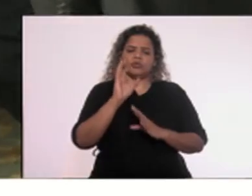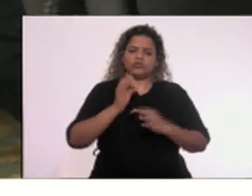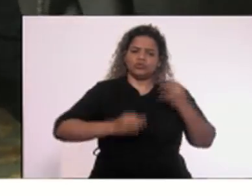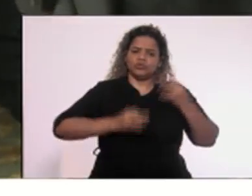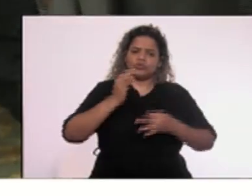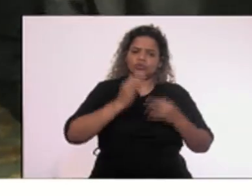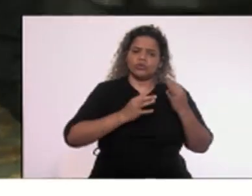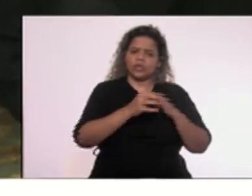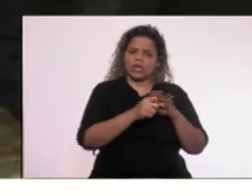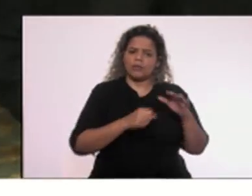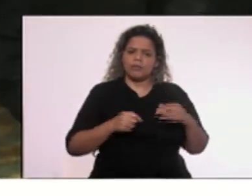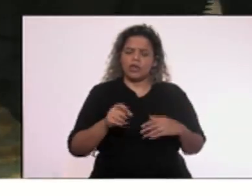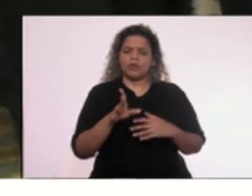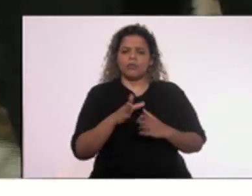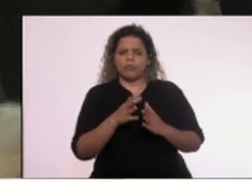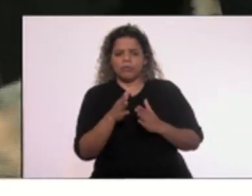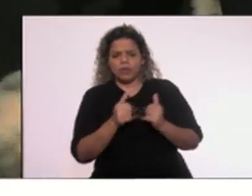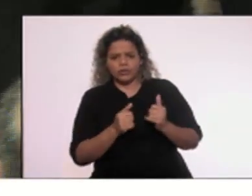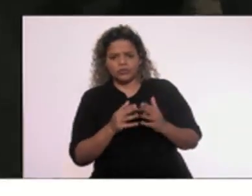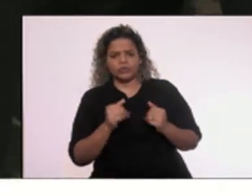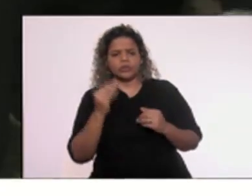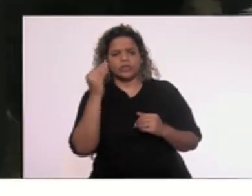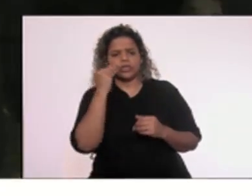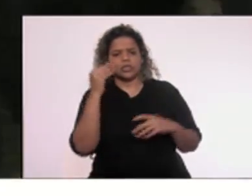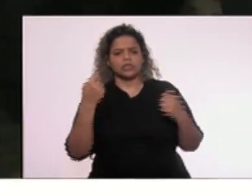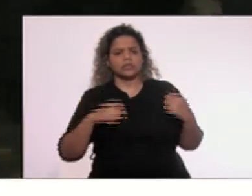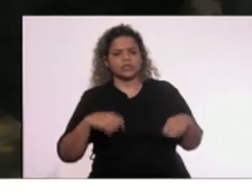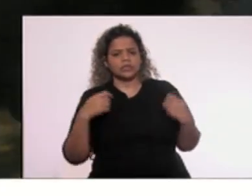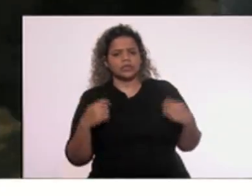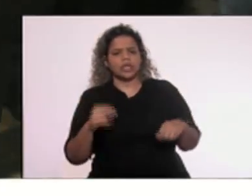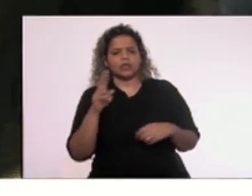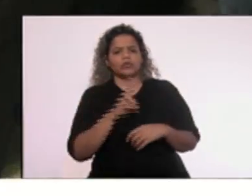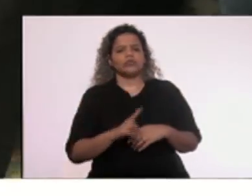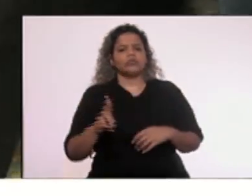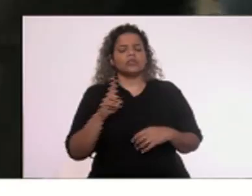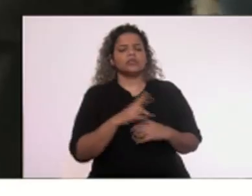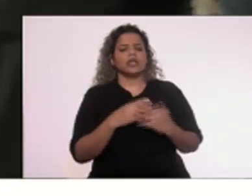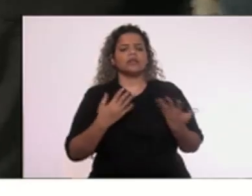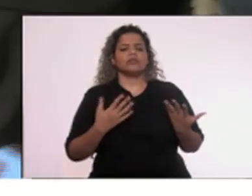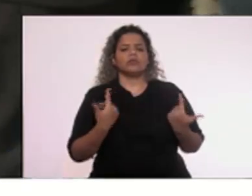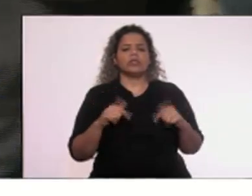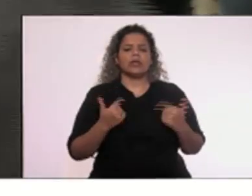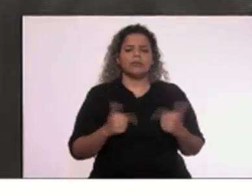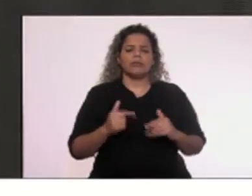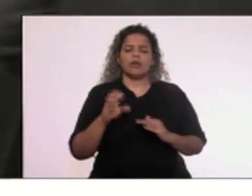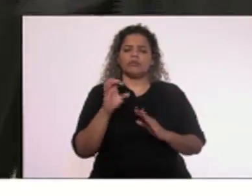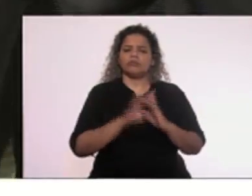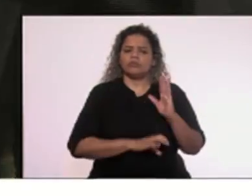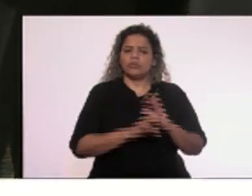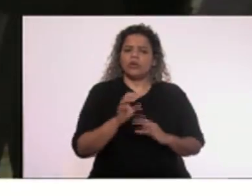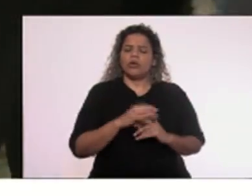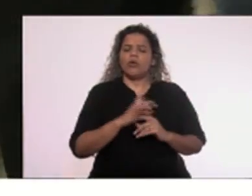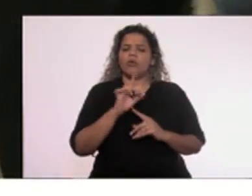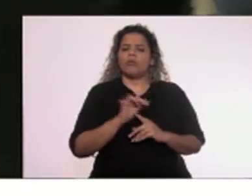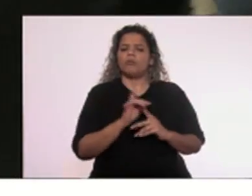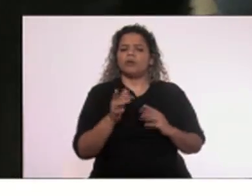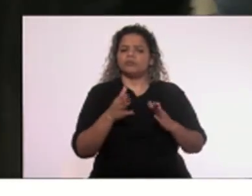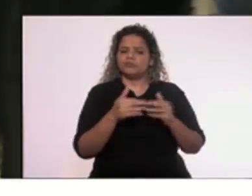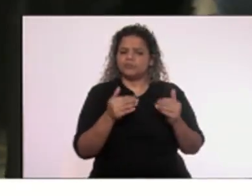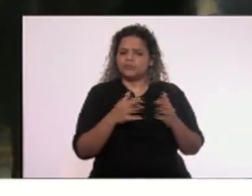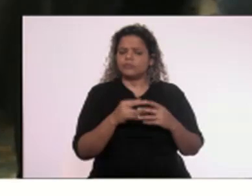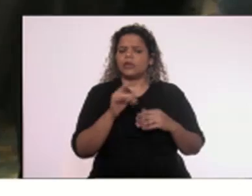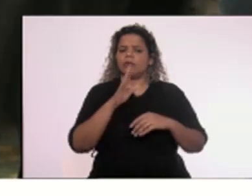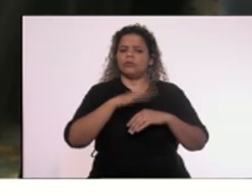Vossa Excelência um pedido, tendo a necessidade de dar continuidade e celeridade aos trabalhos da comissão, solicitando